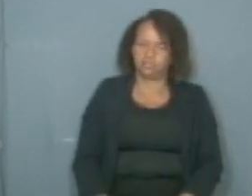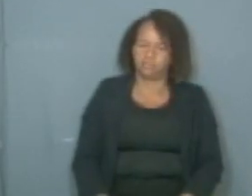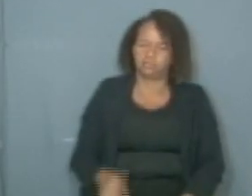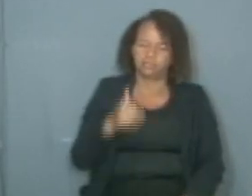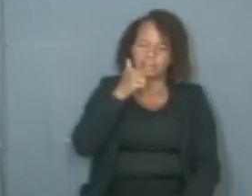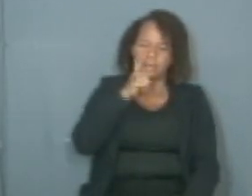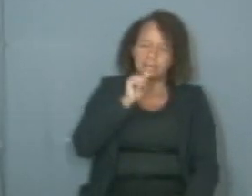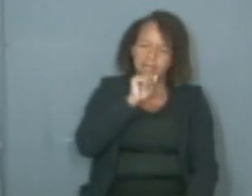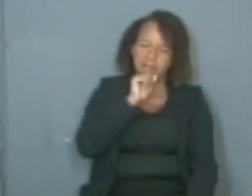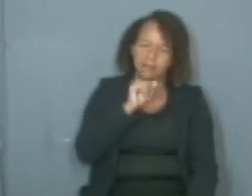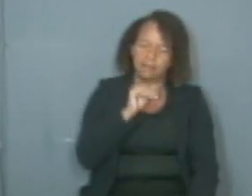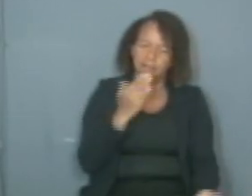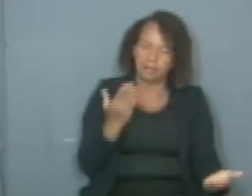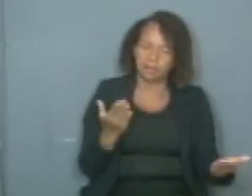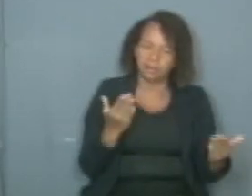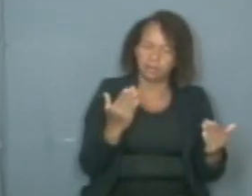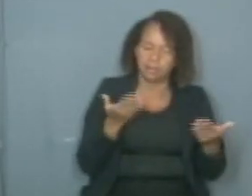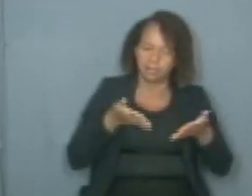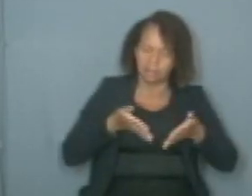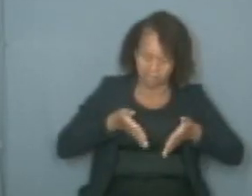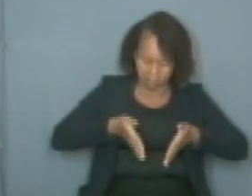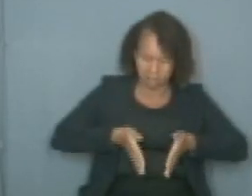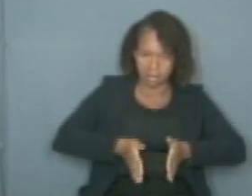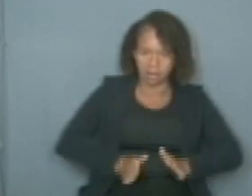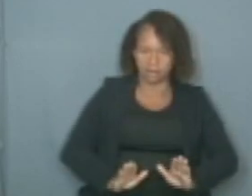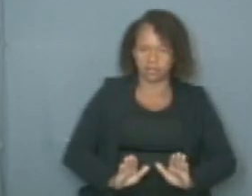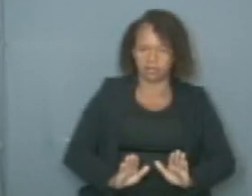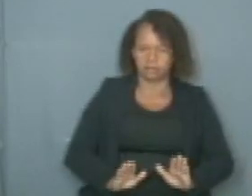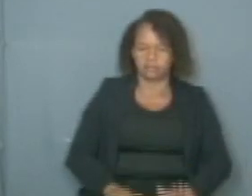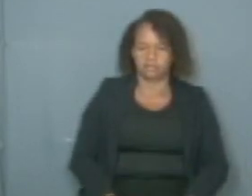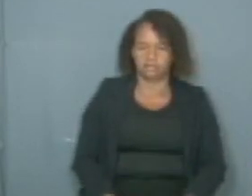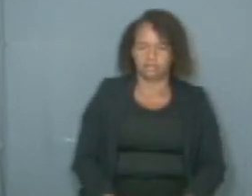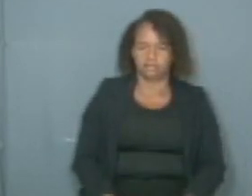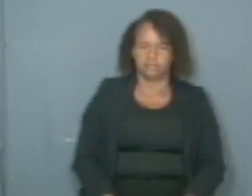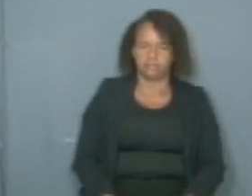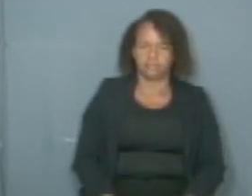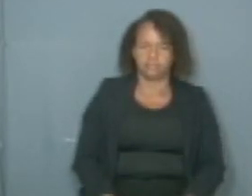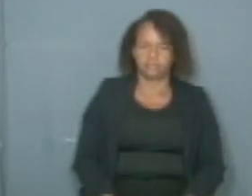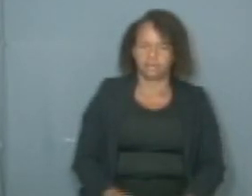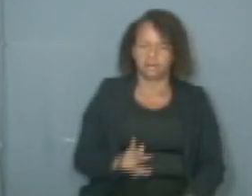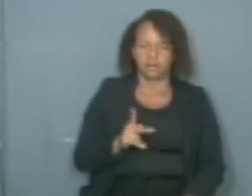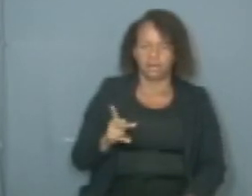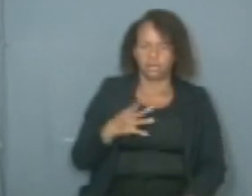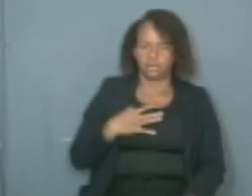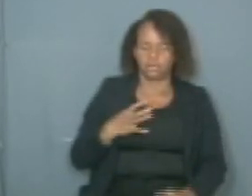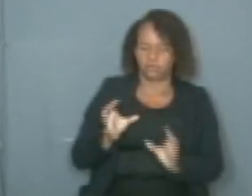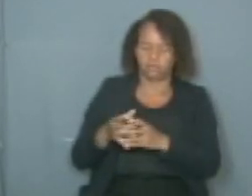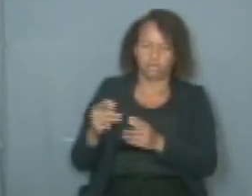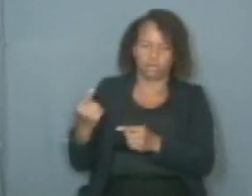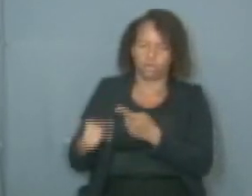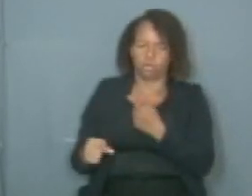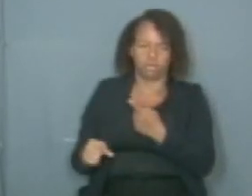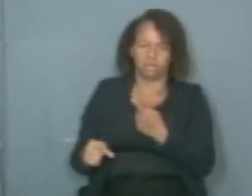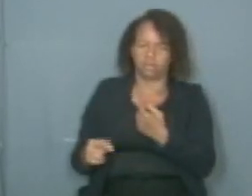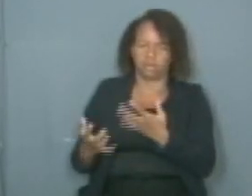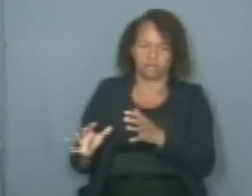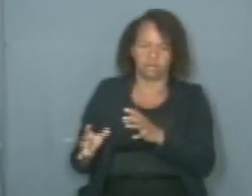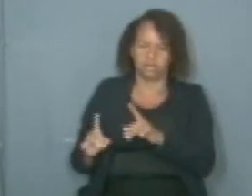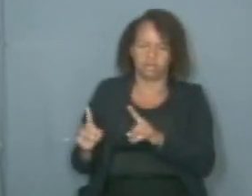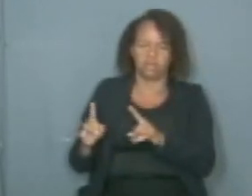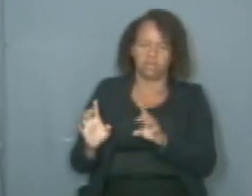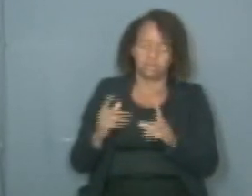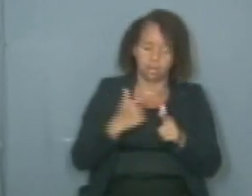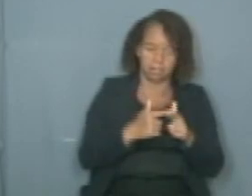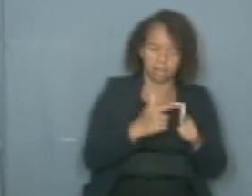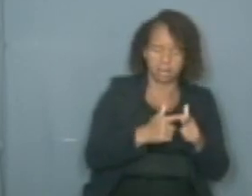mães estão tendo dignidade para parir. Presidente, eu não sou do time do contra. Eu quero que se resolva o problema